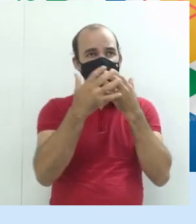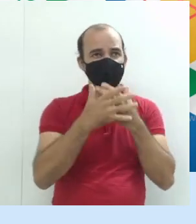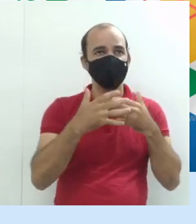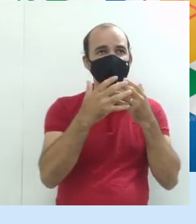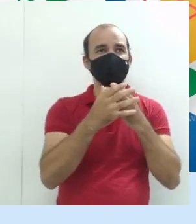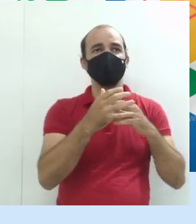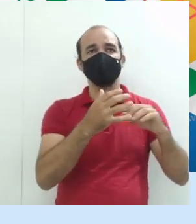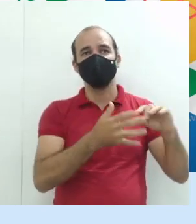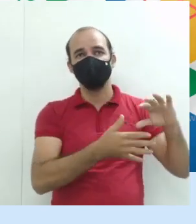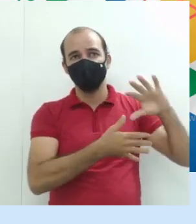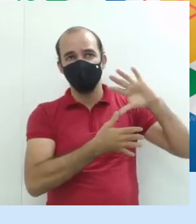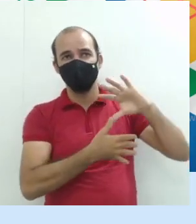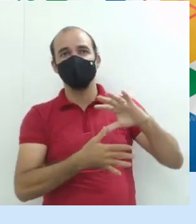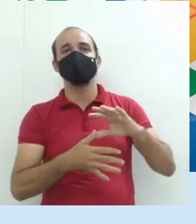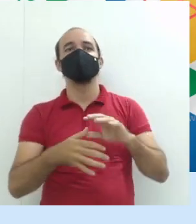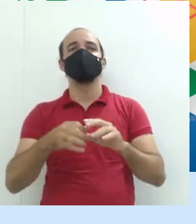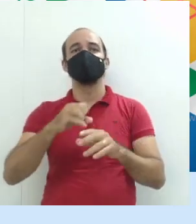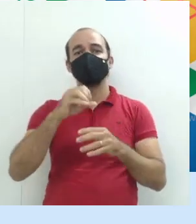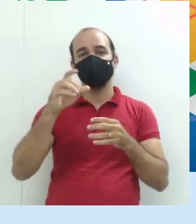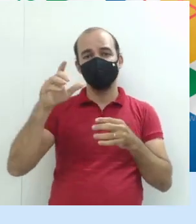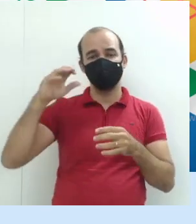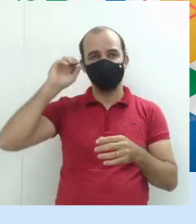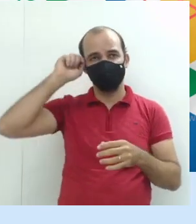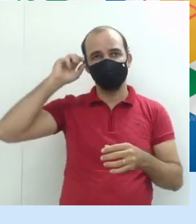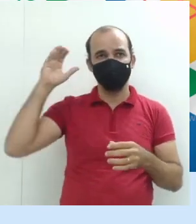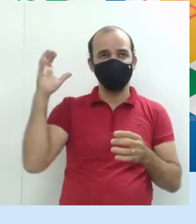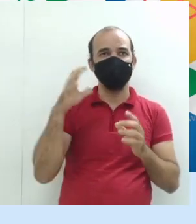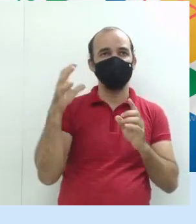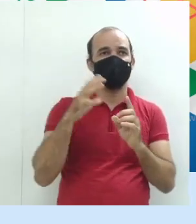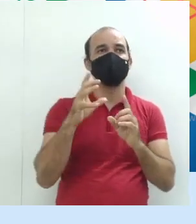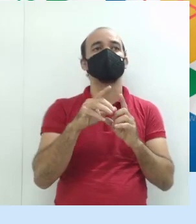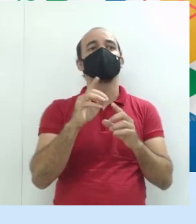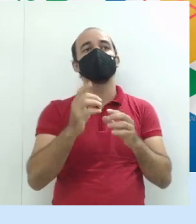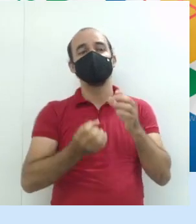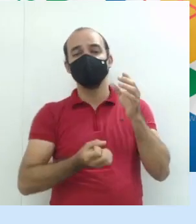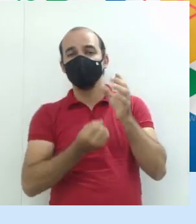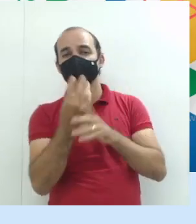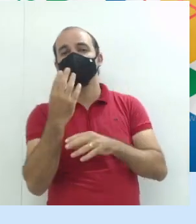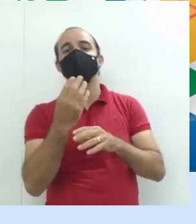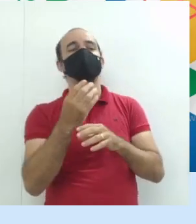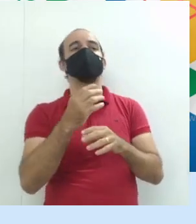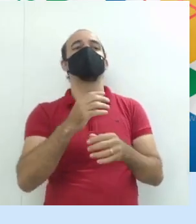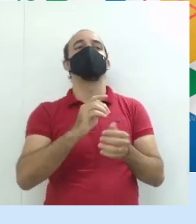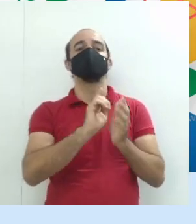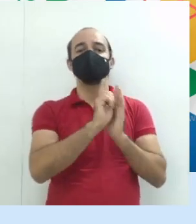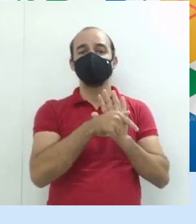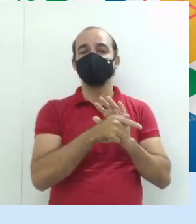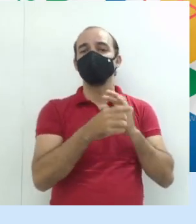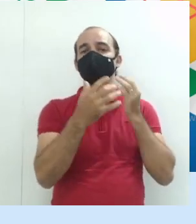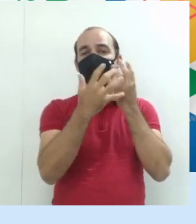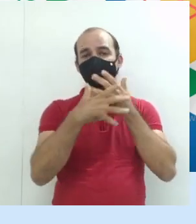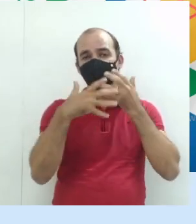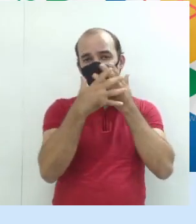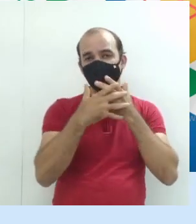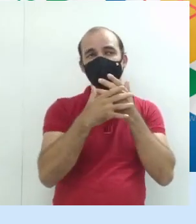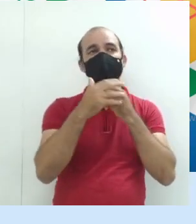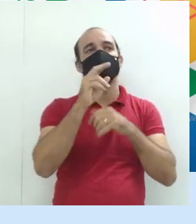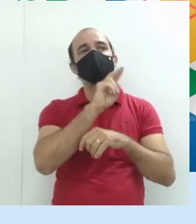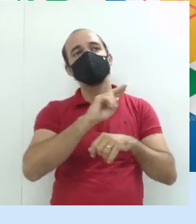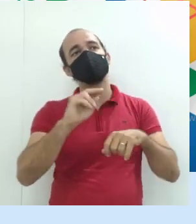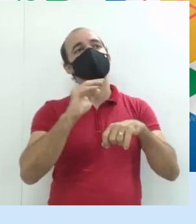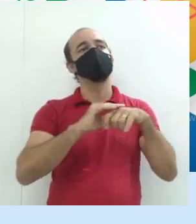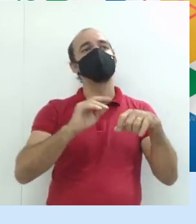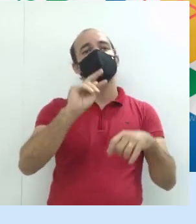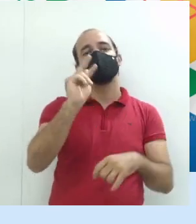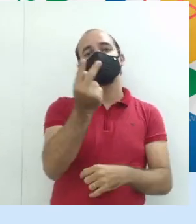acaba dando origem a esse gênero musical chamado de hip hop. Então, a base da música concentrava-se nos